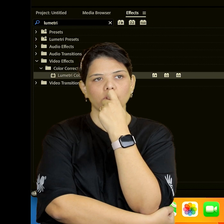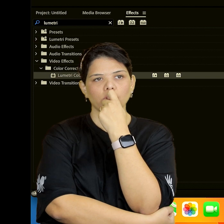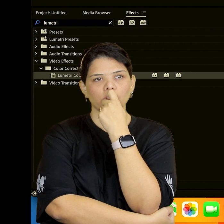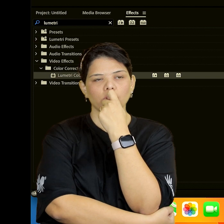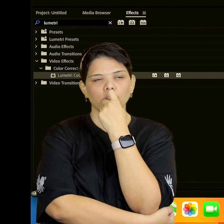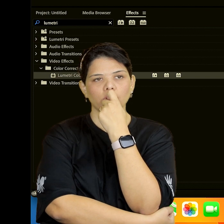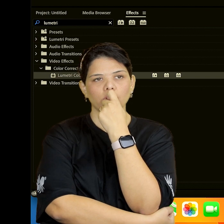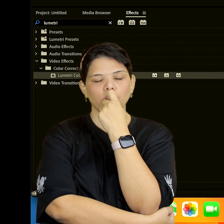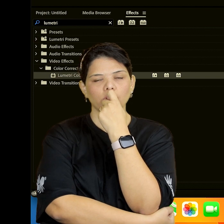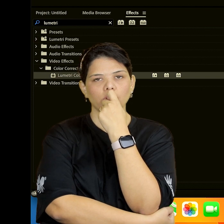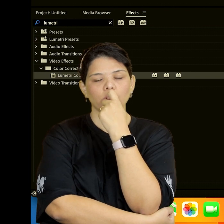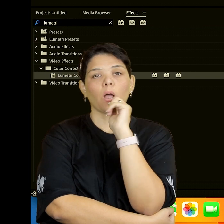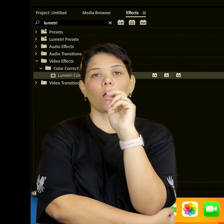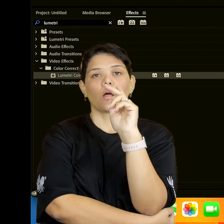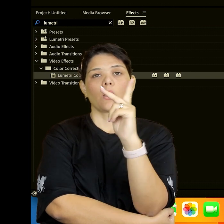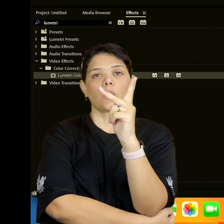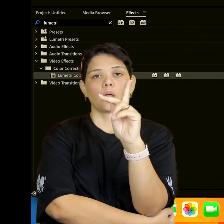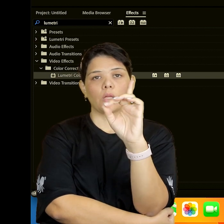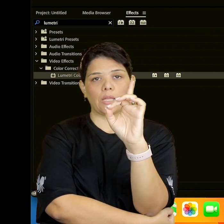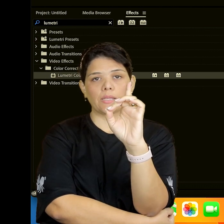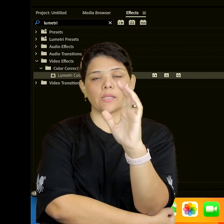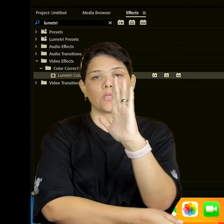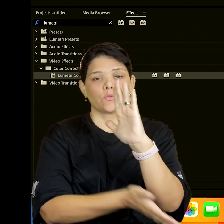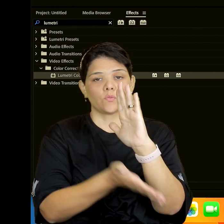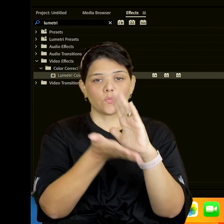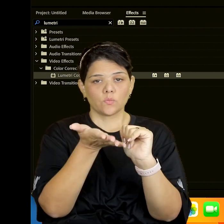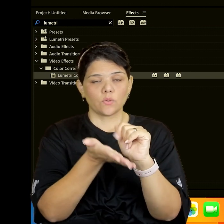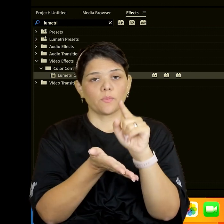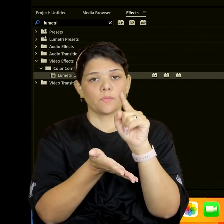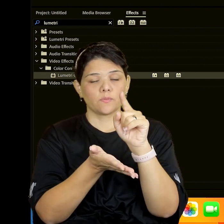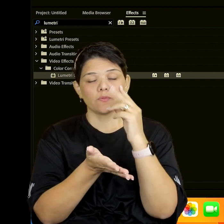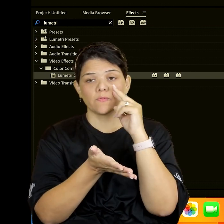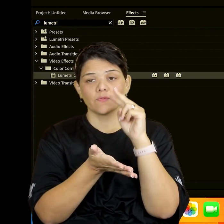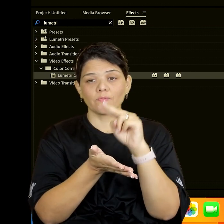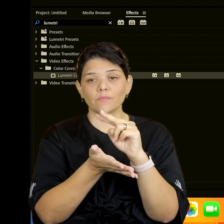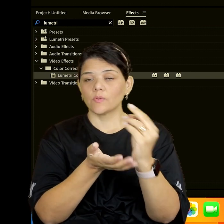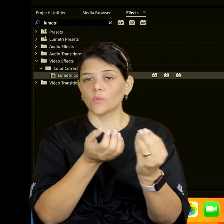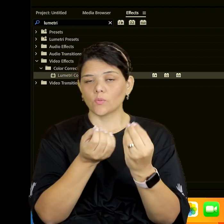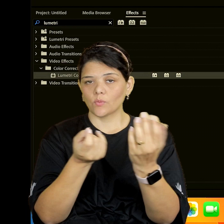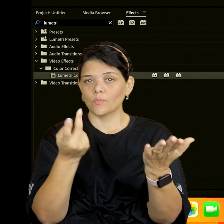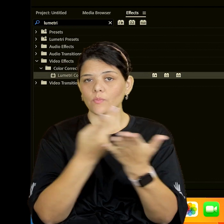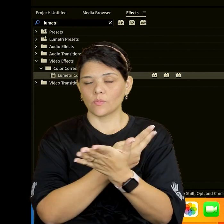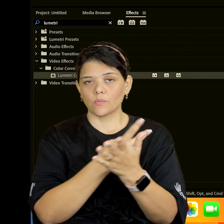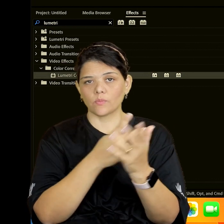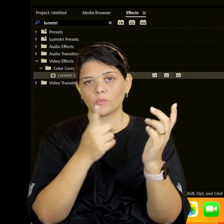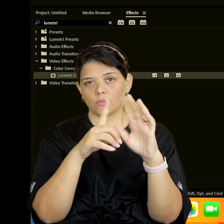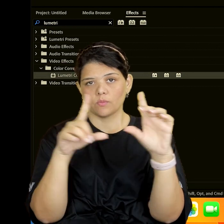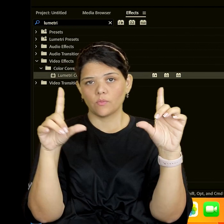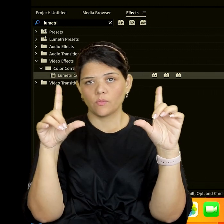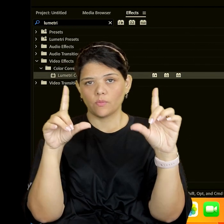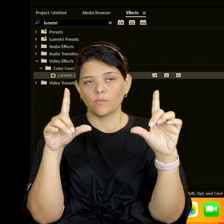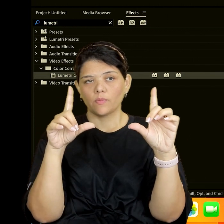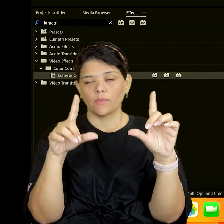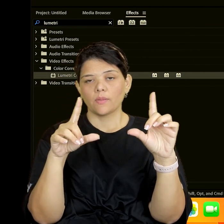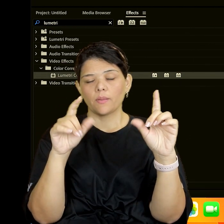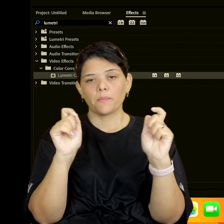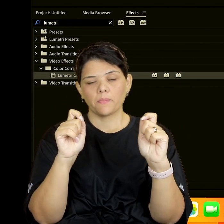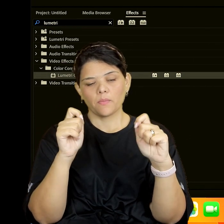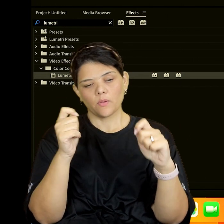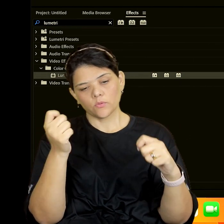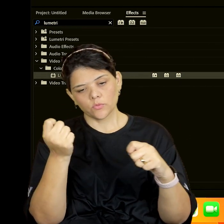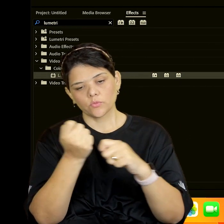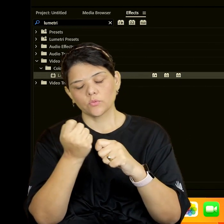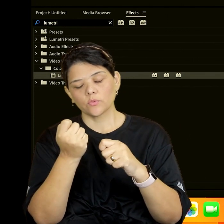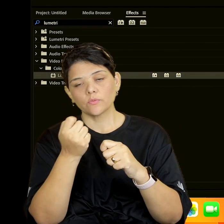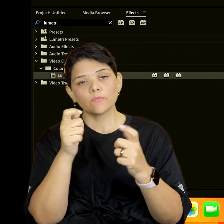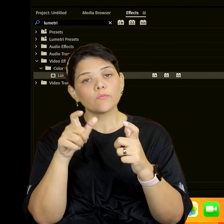eu ejetei o HD para vocês verem como fica a situação da mídia offline. Para você relinkar, você vem bem